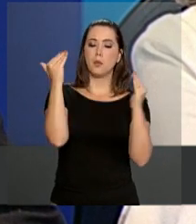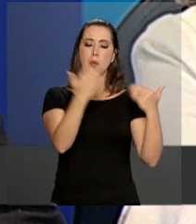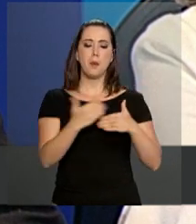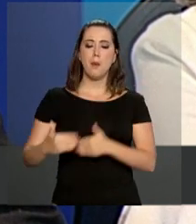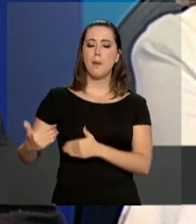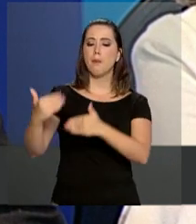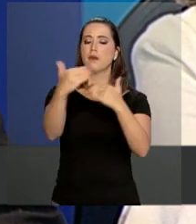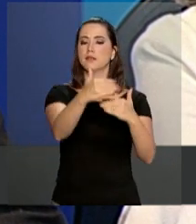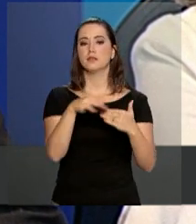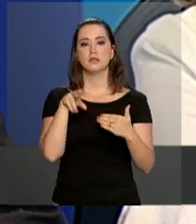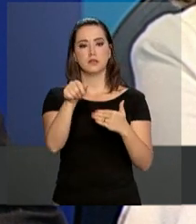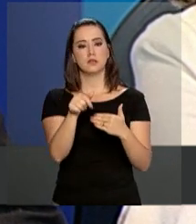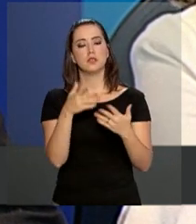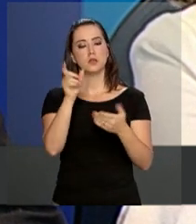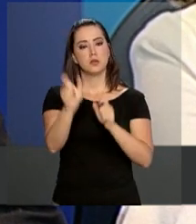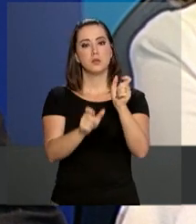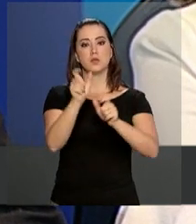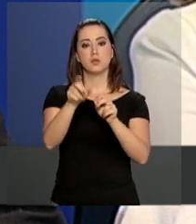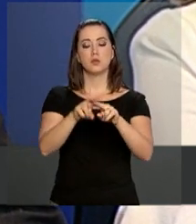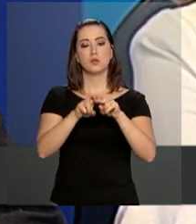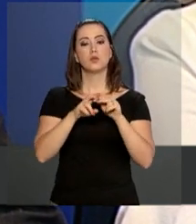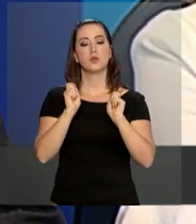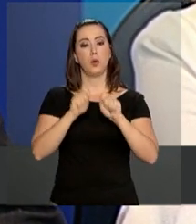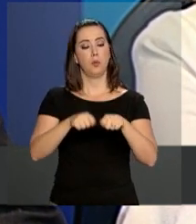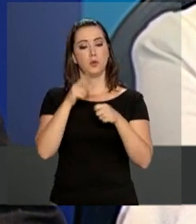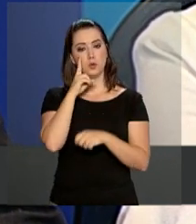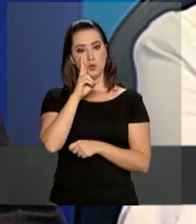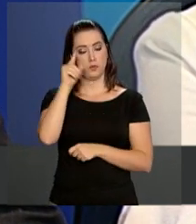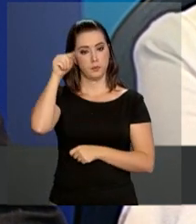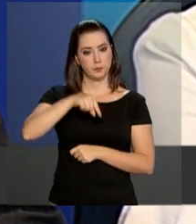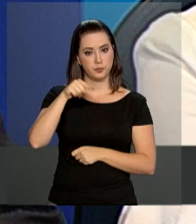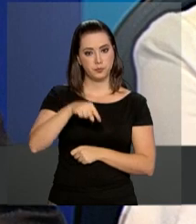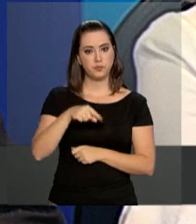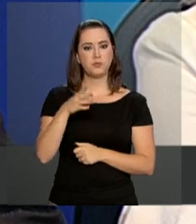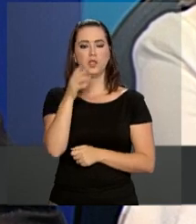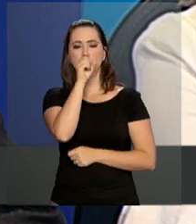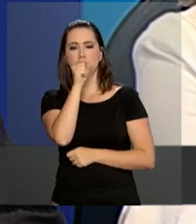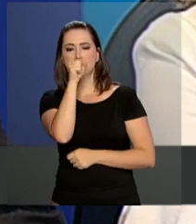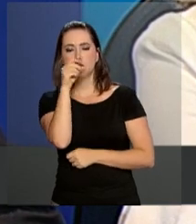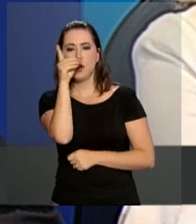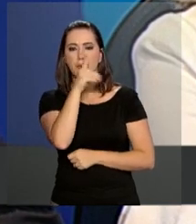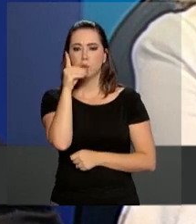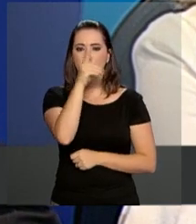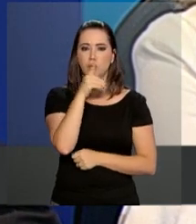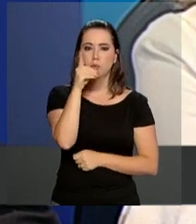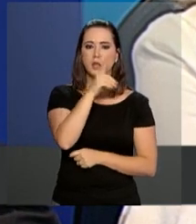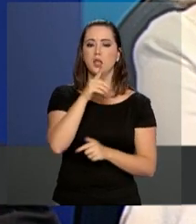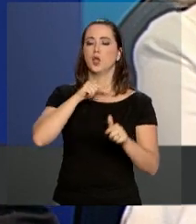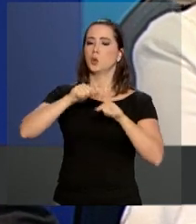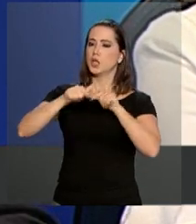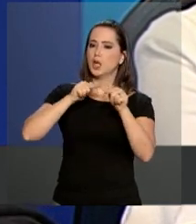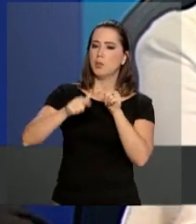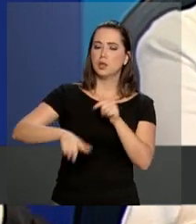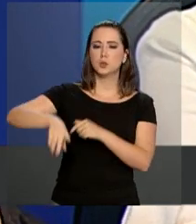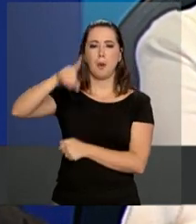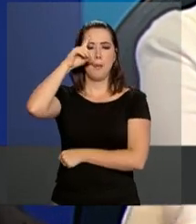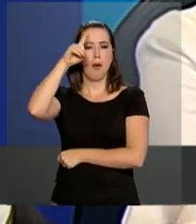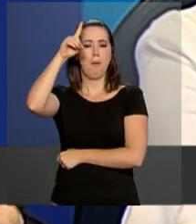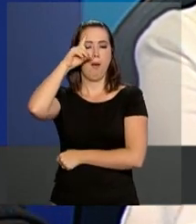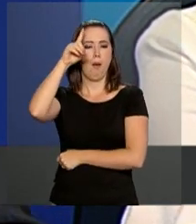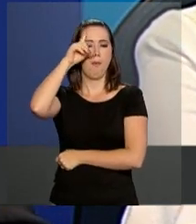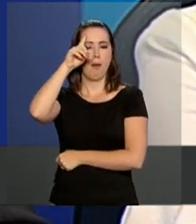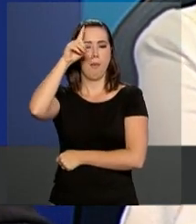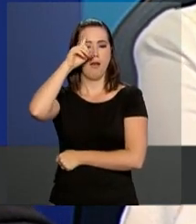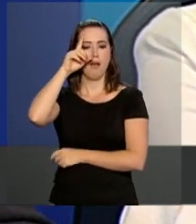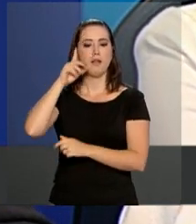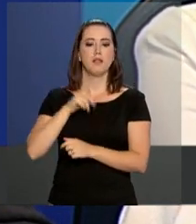então há toda todas as pessoas que eu pude ver aqui durante todo o fim de semana trabalhando todos os dias tem gente virando aqui